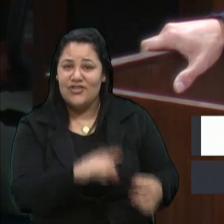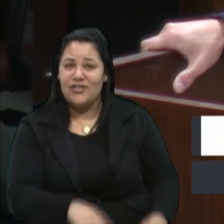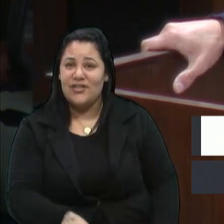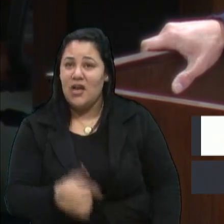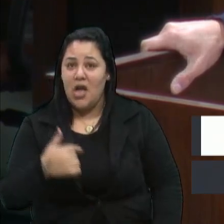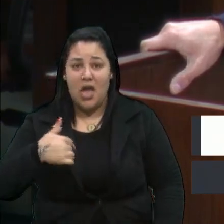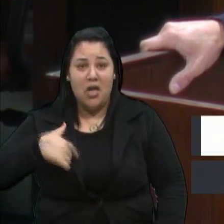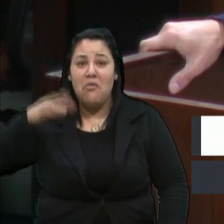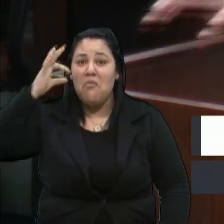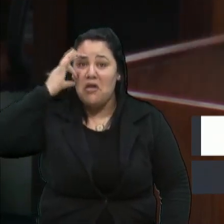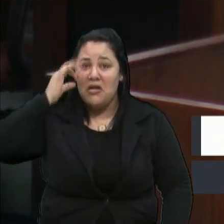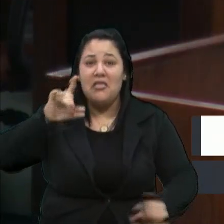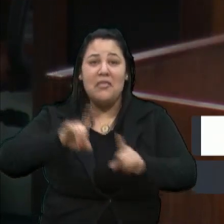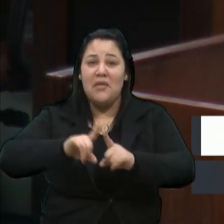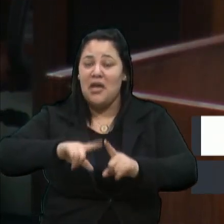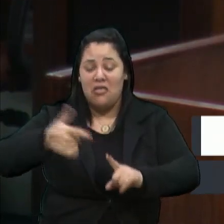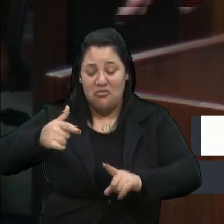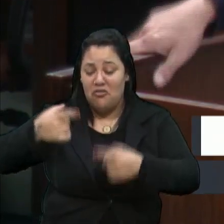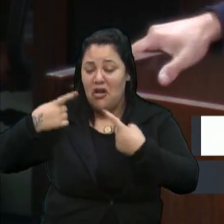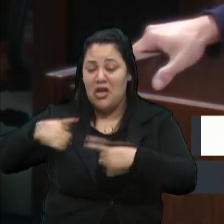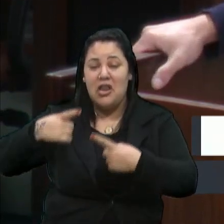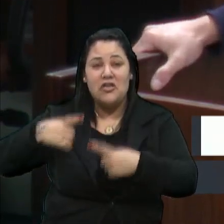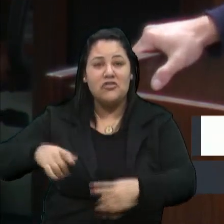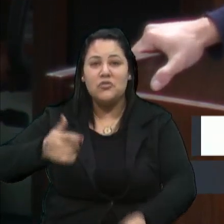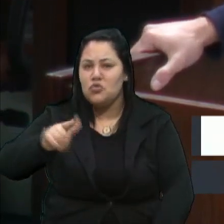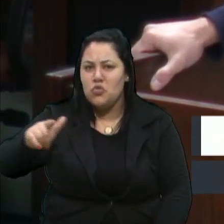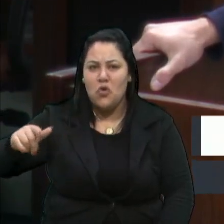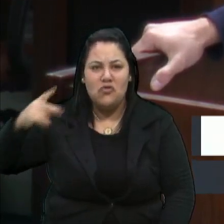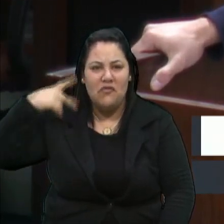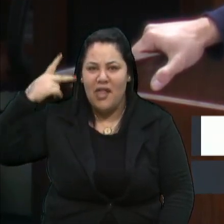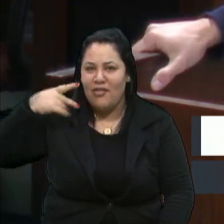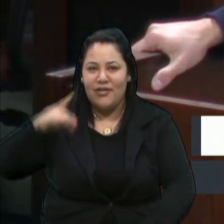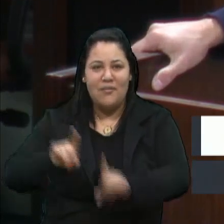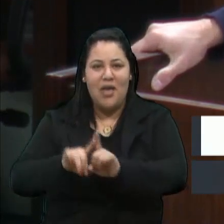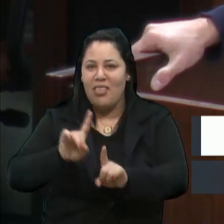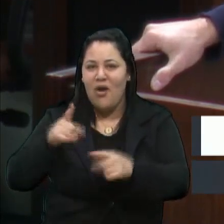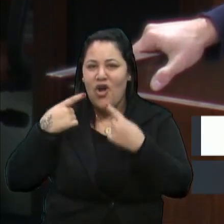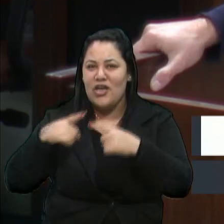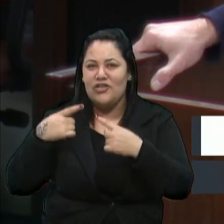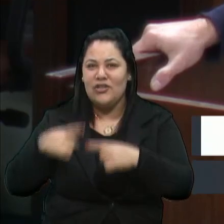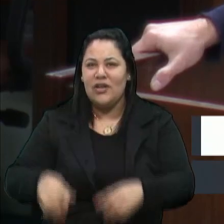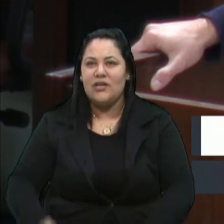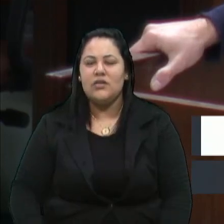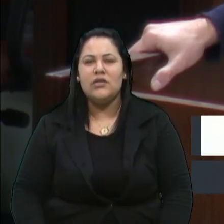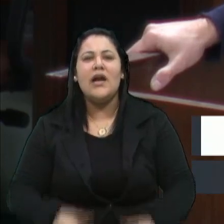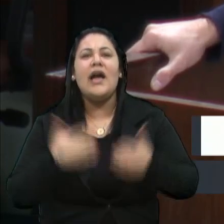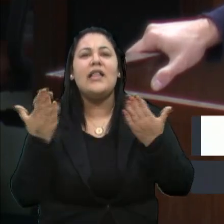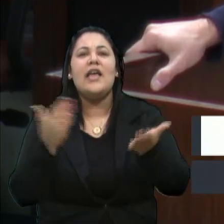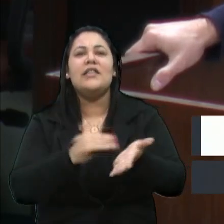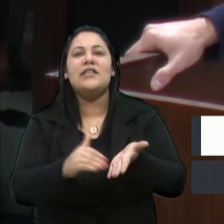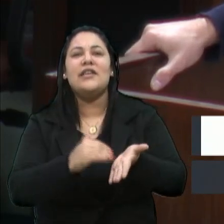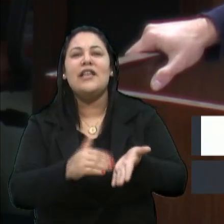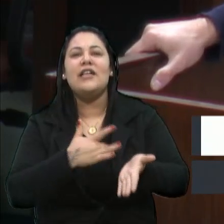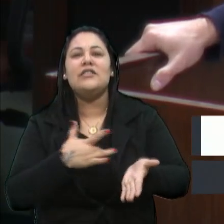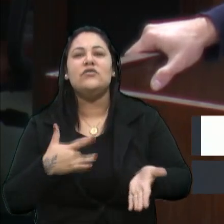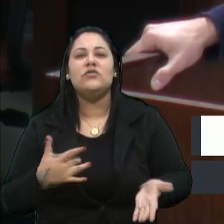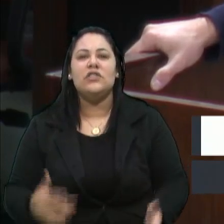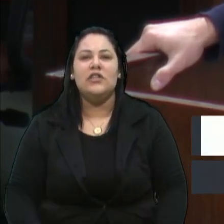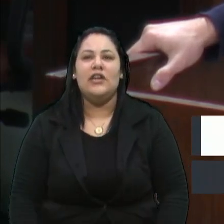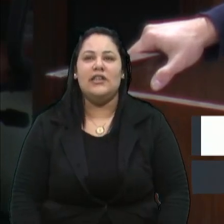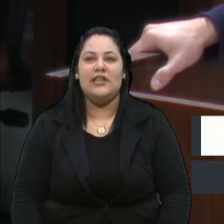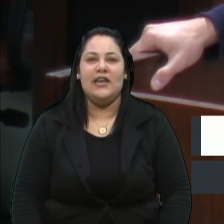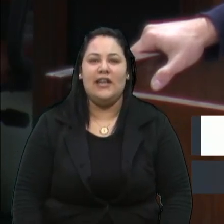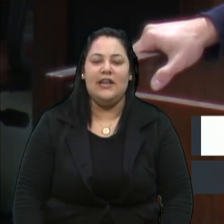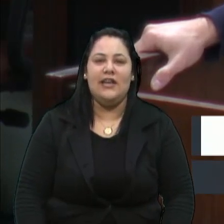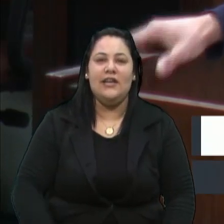fui criticado os outros demais colegas vereadores não foram criticados e a secretária da saúde por que não foi ah mandou